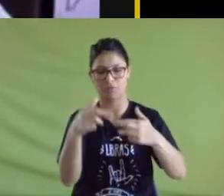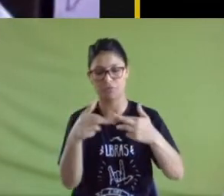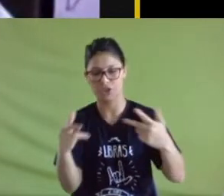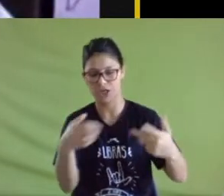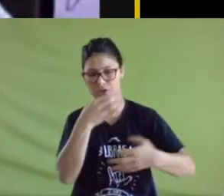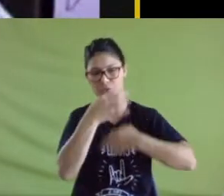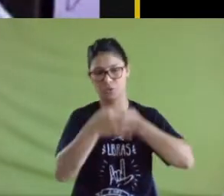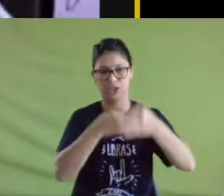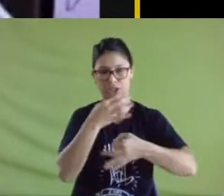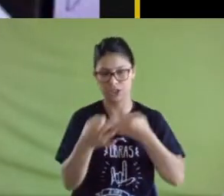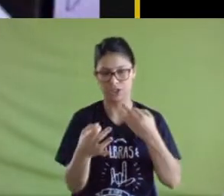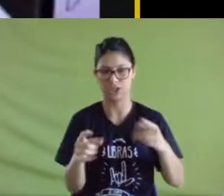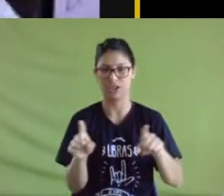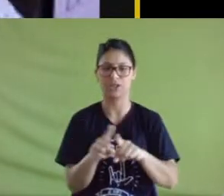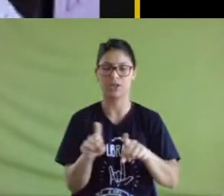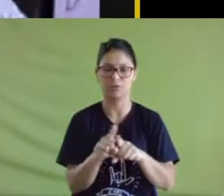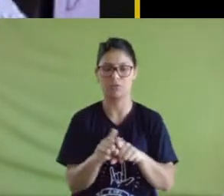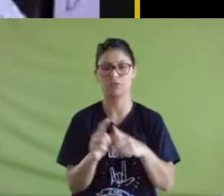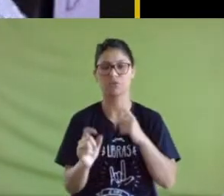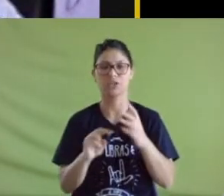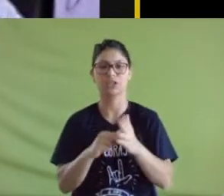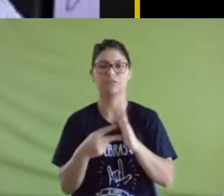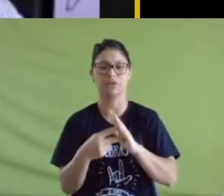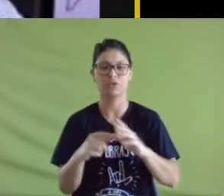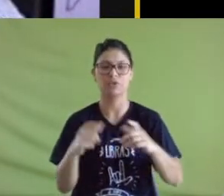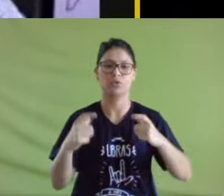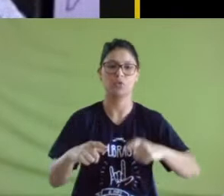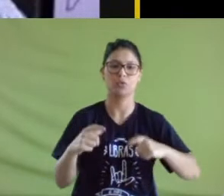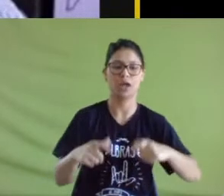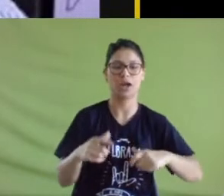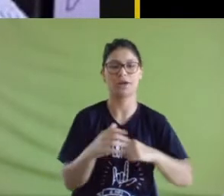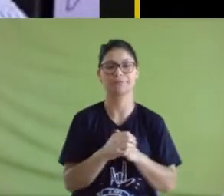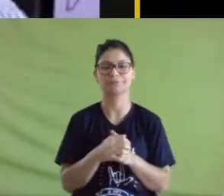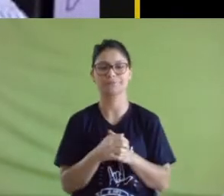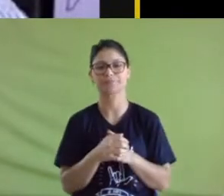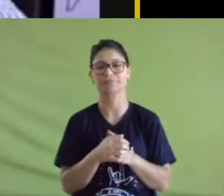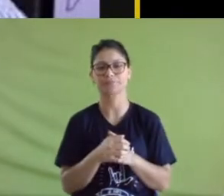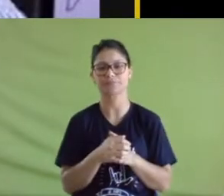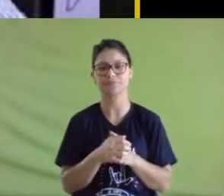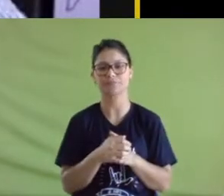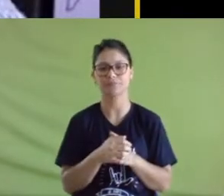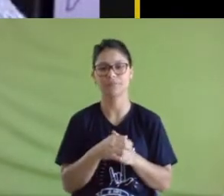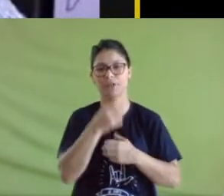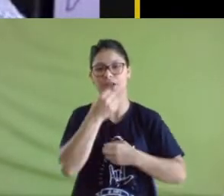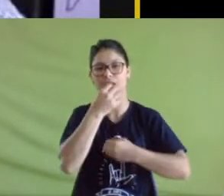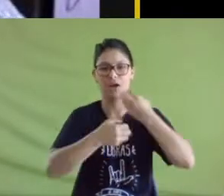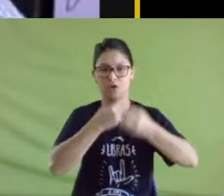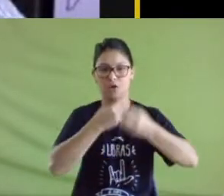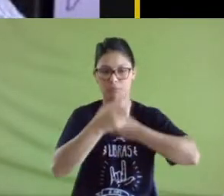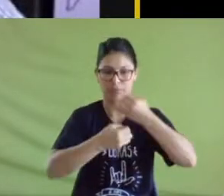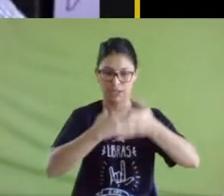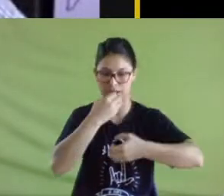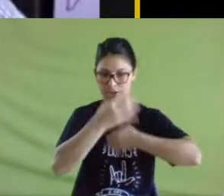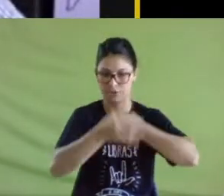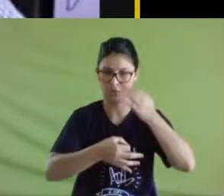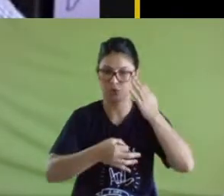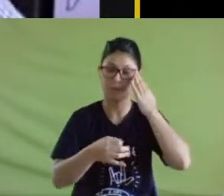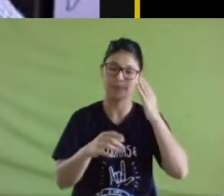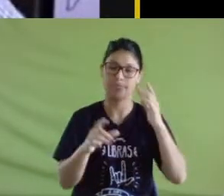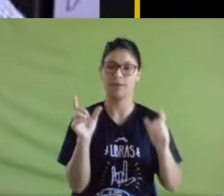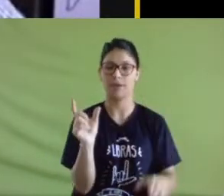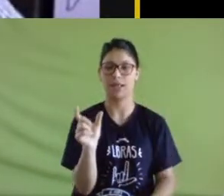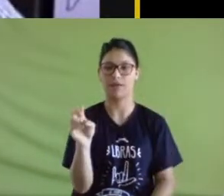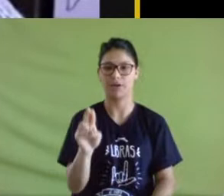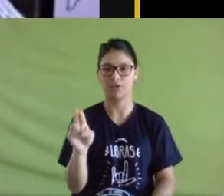crítica. Então, nesse sentido, quer dizer, o lugar era um argumento que se usava, um termo que se usava